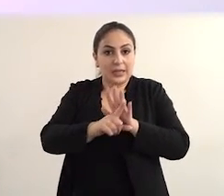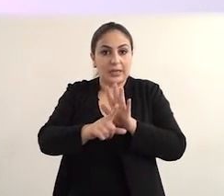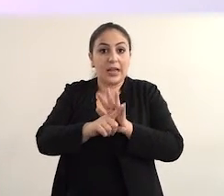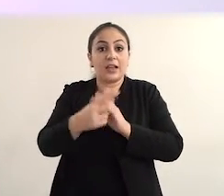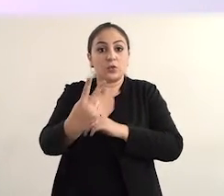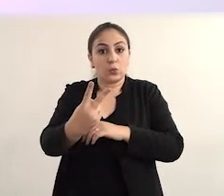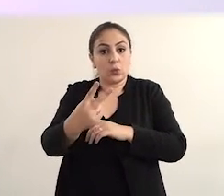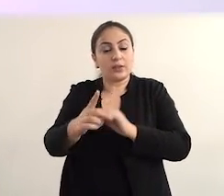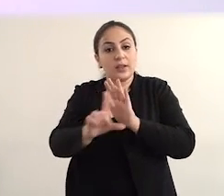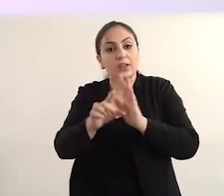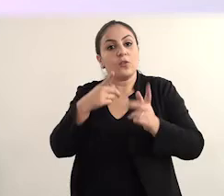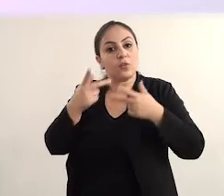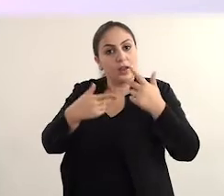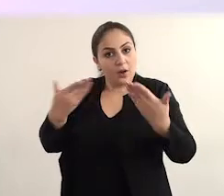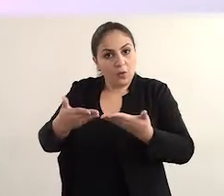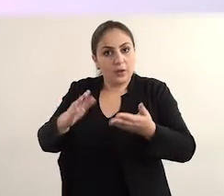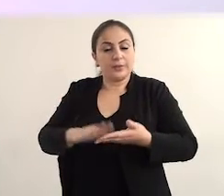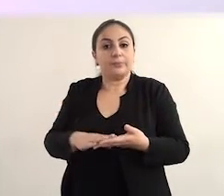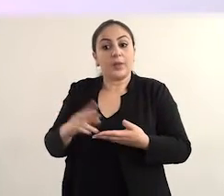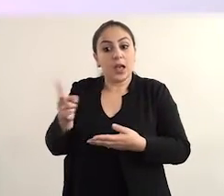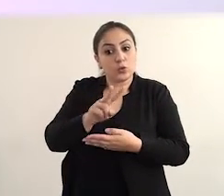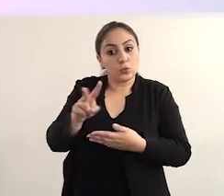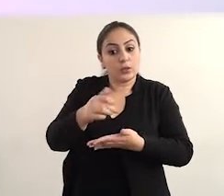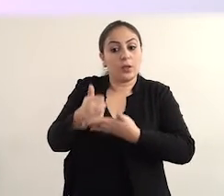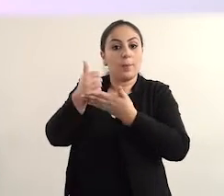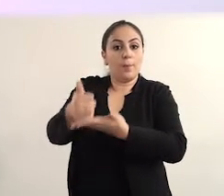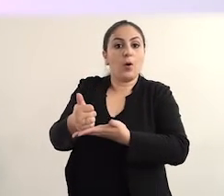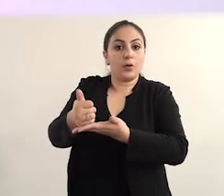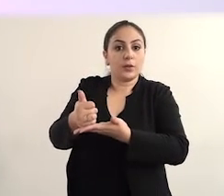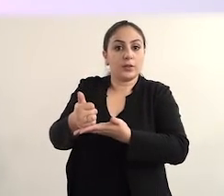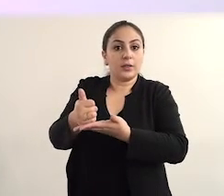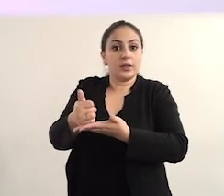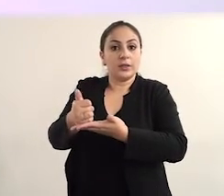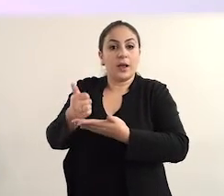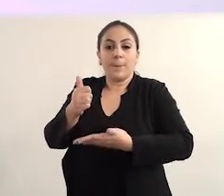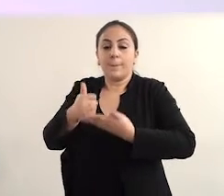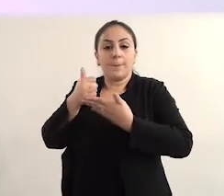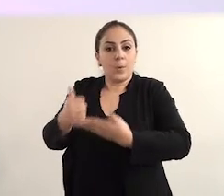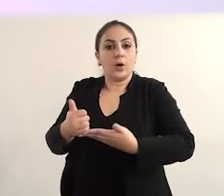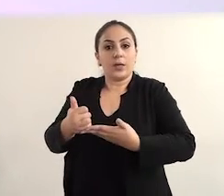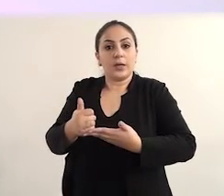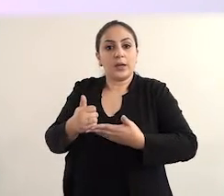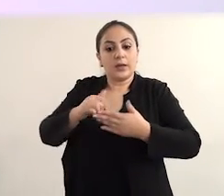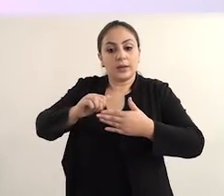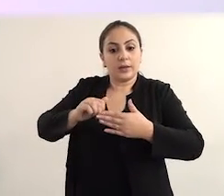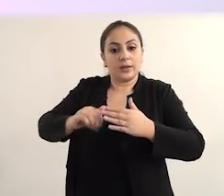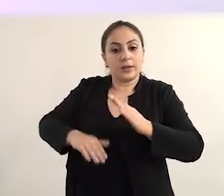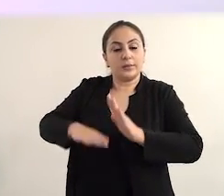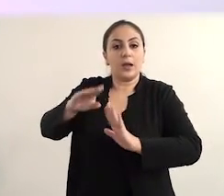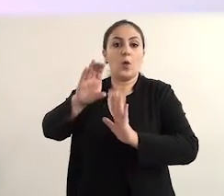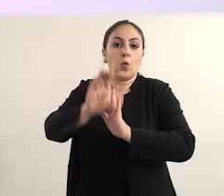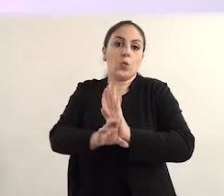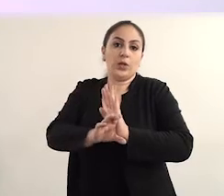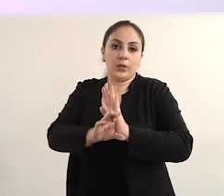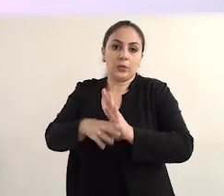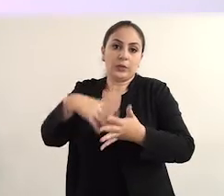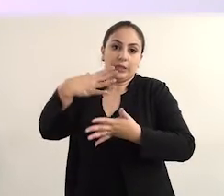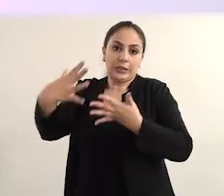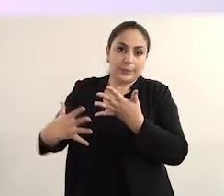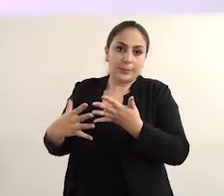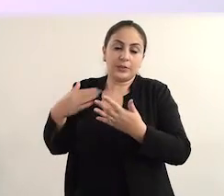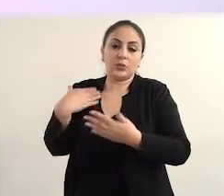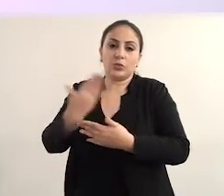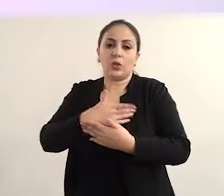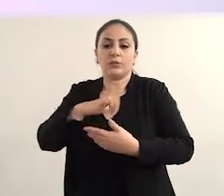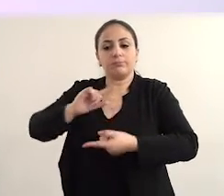essas duas leis que eu mencionei aqui, elas estão amparando essa criação dos currículos em Libras, né? Que a gente